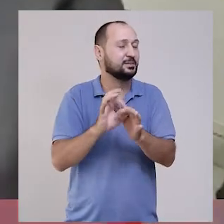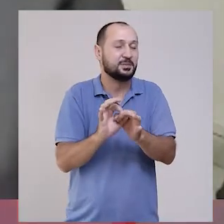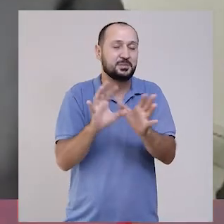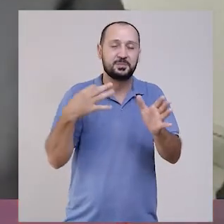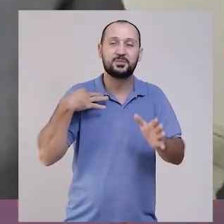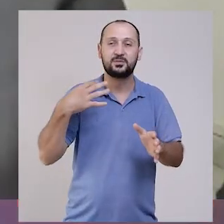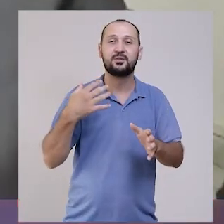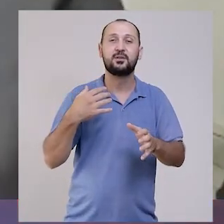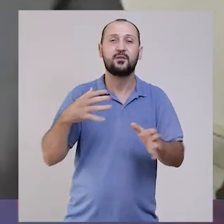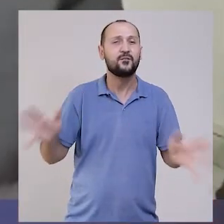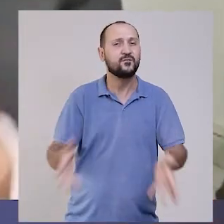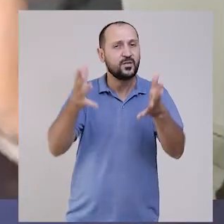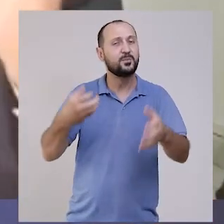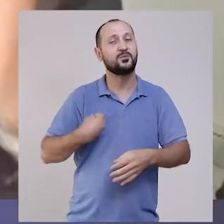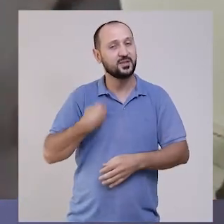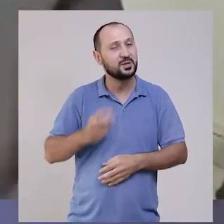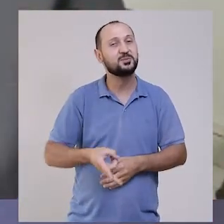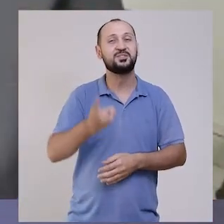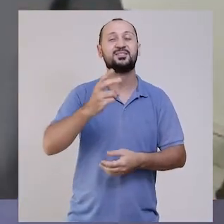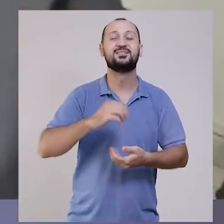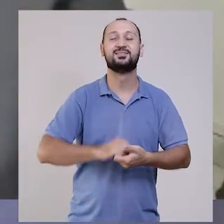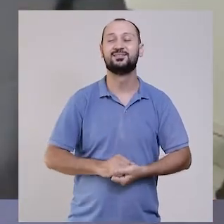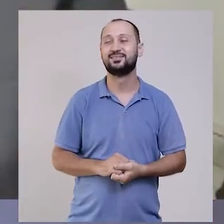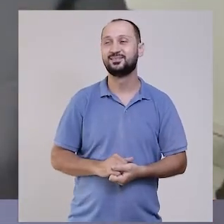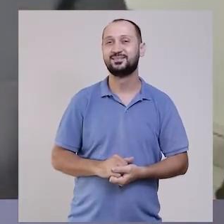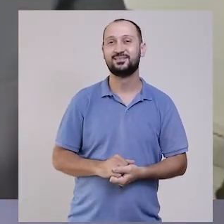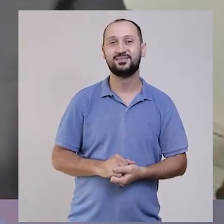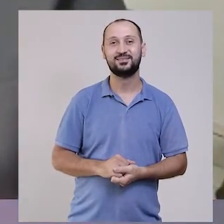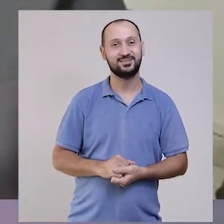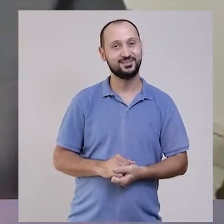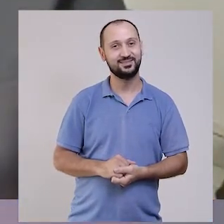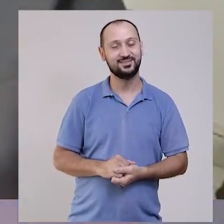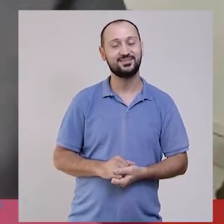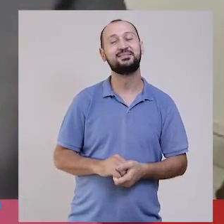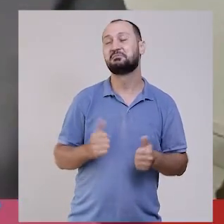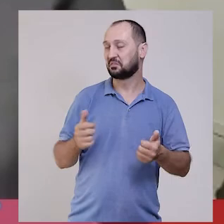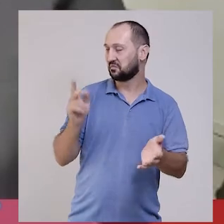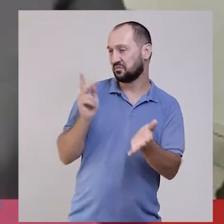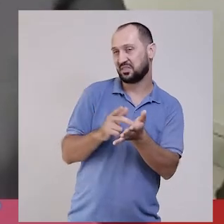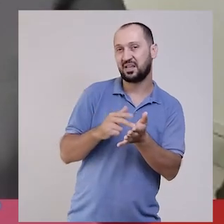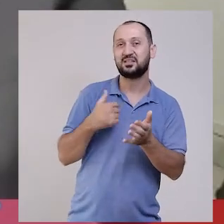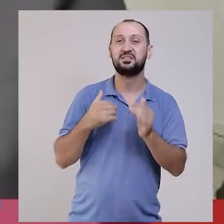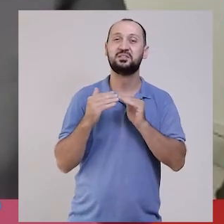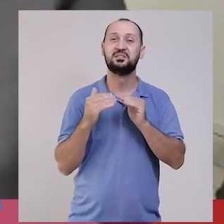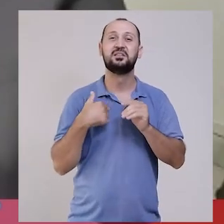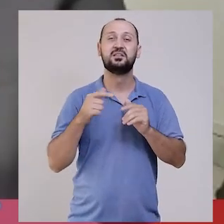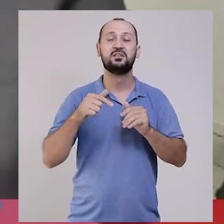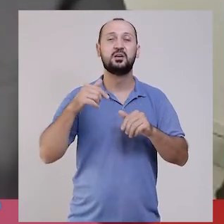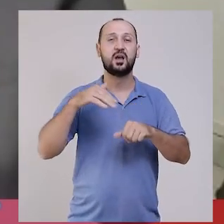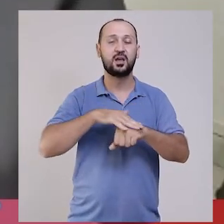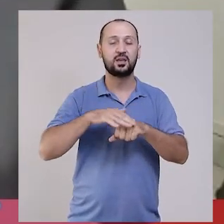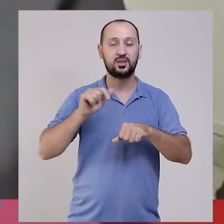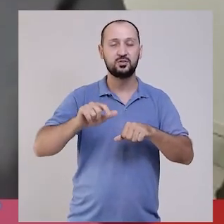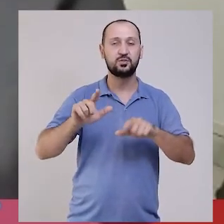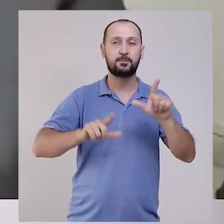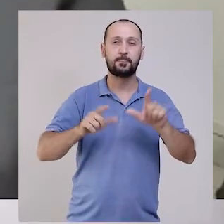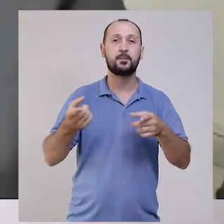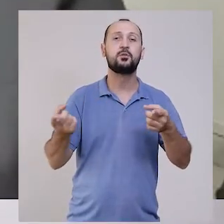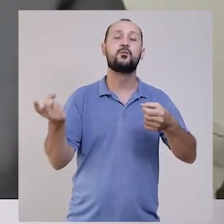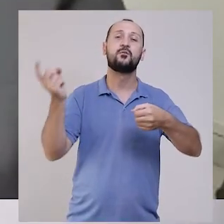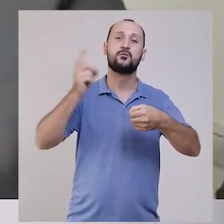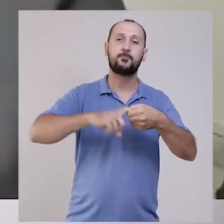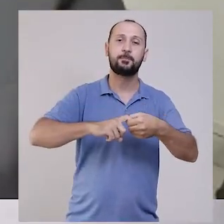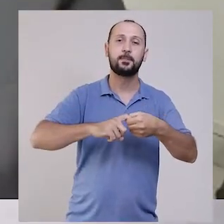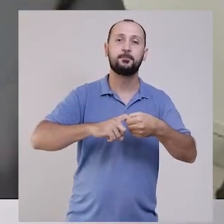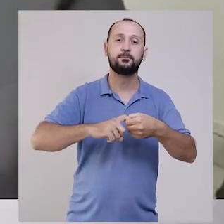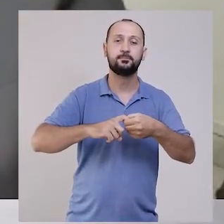vida para frente, não tenha. Sem dúvida, e eu comentei aqui no nosso programa da retomada da abertura